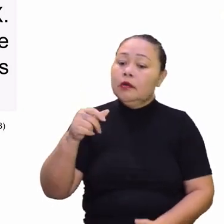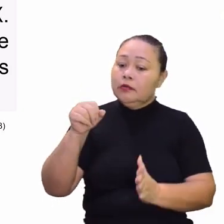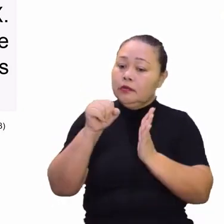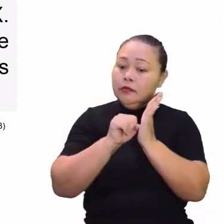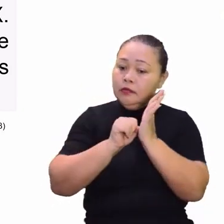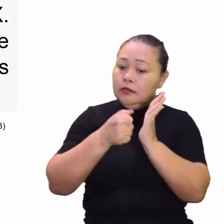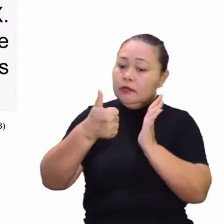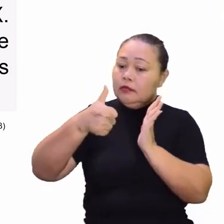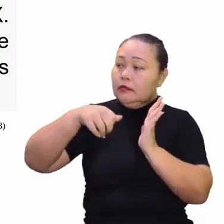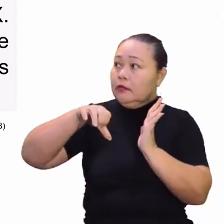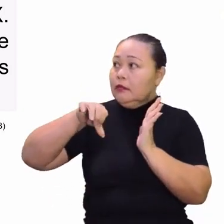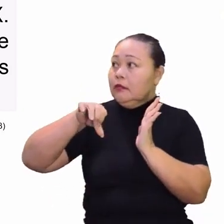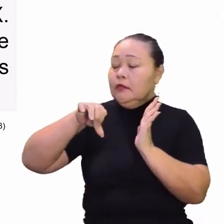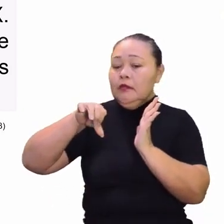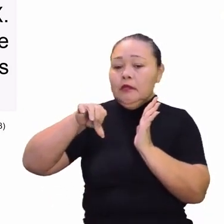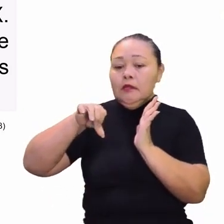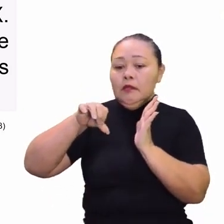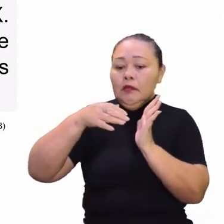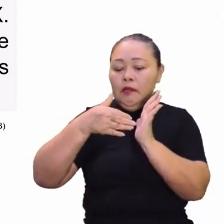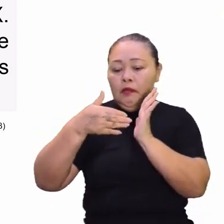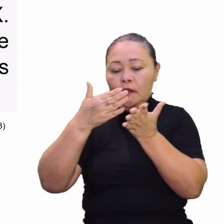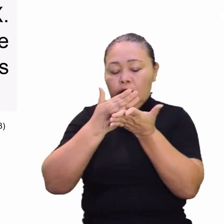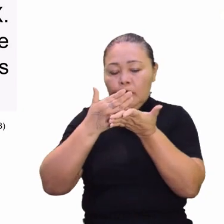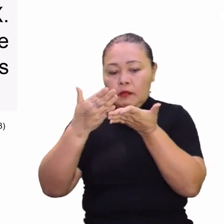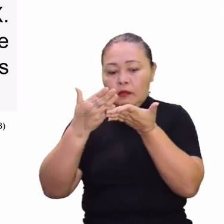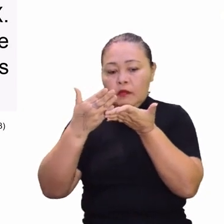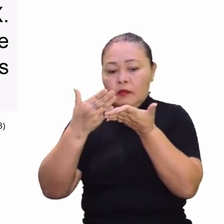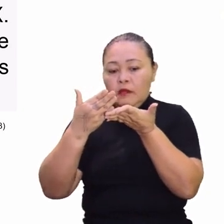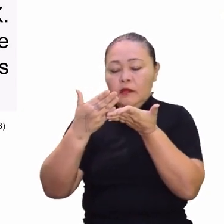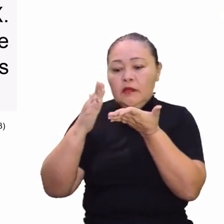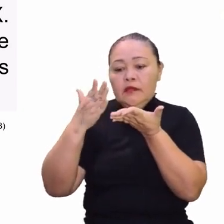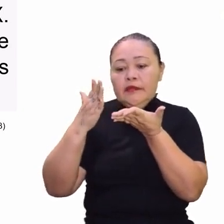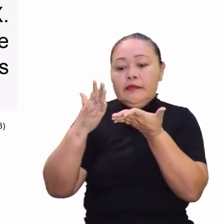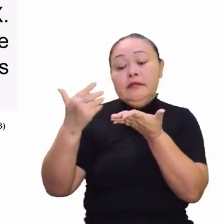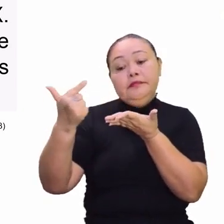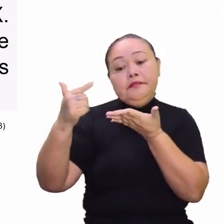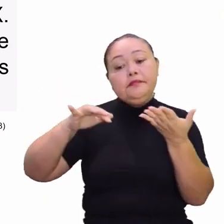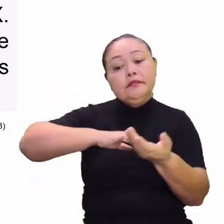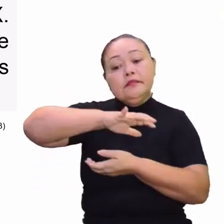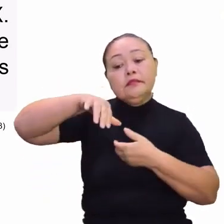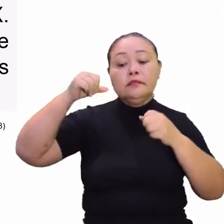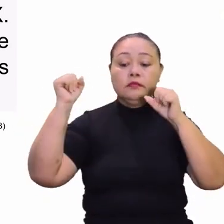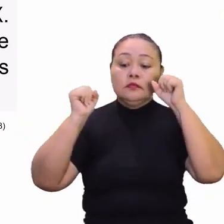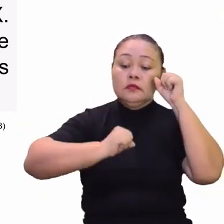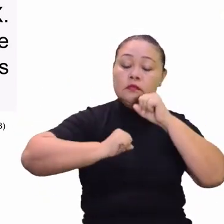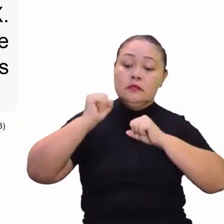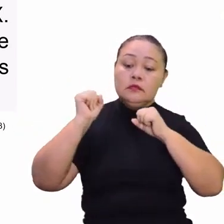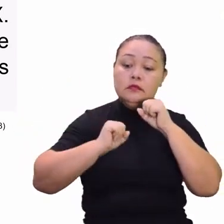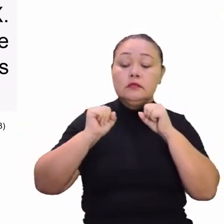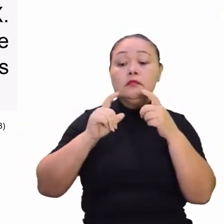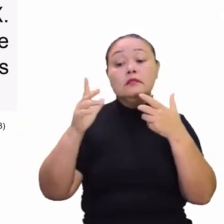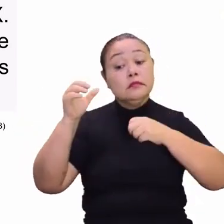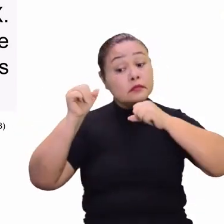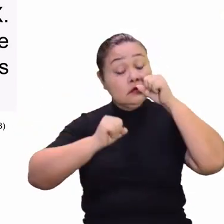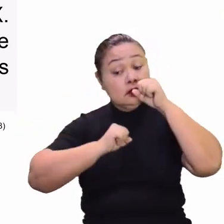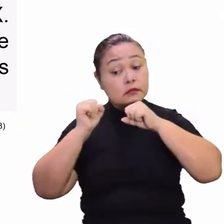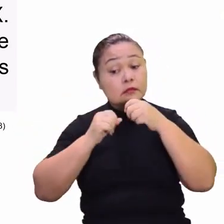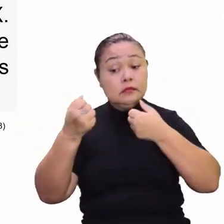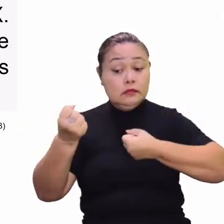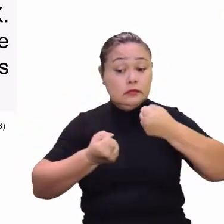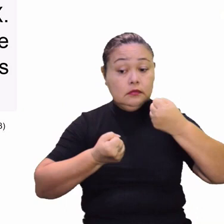século XIX, metade do século XIX, a gente tem segunda revolução industrial, a indústria